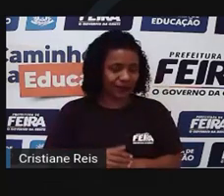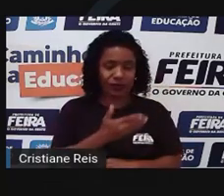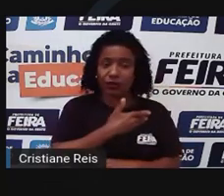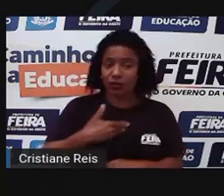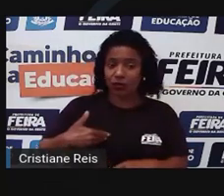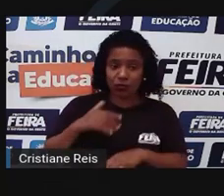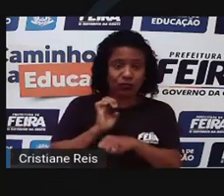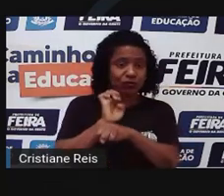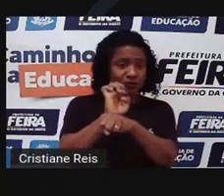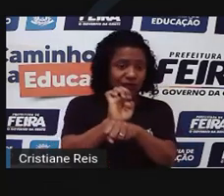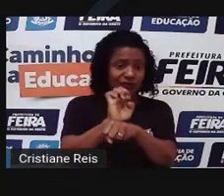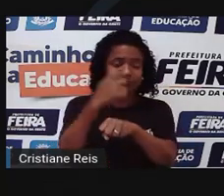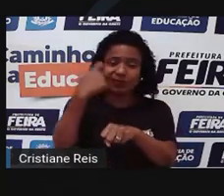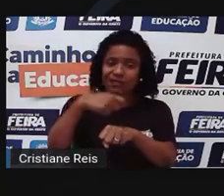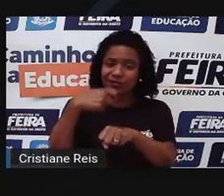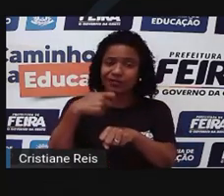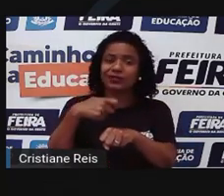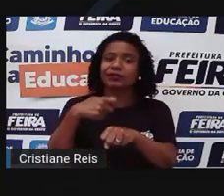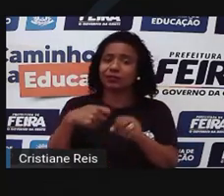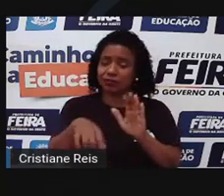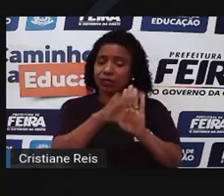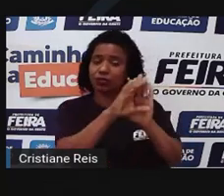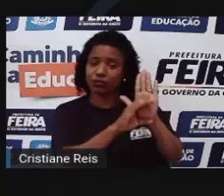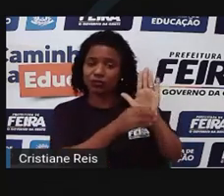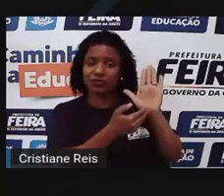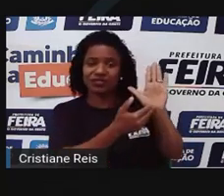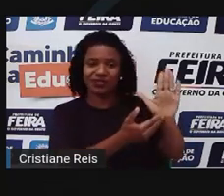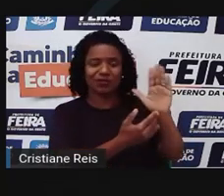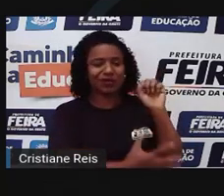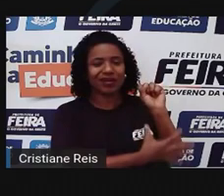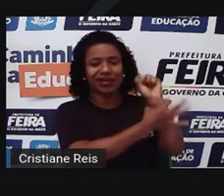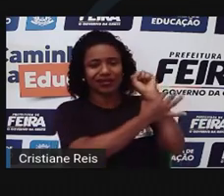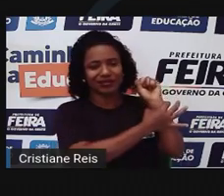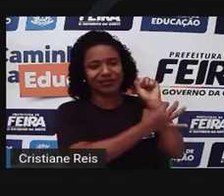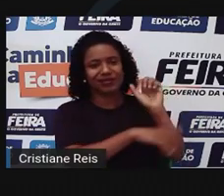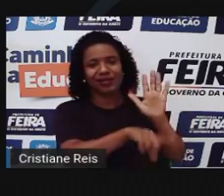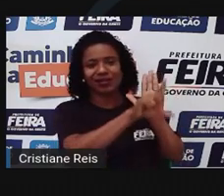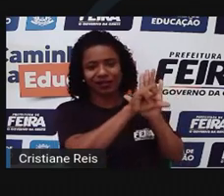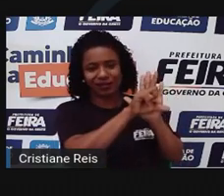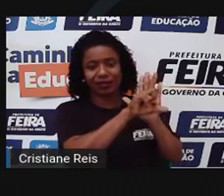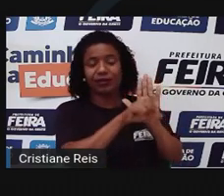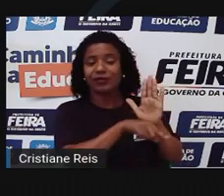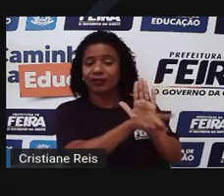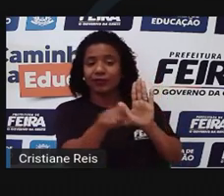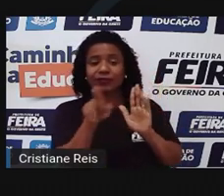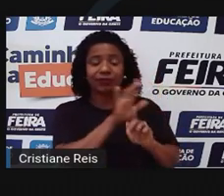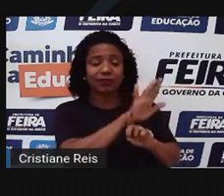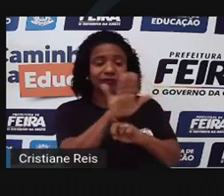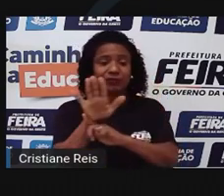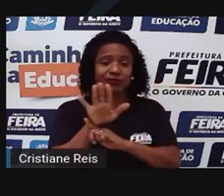é obrigação constitucional, né, mas também tentar melhorar a qualidade